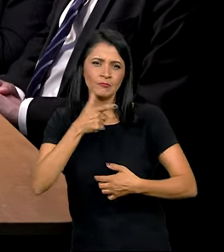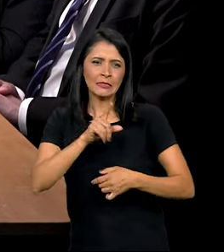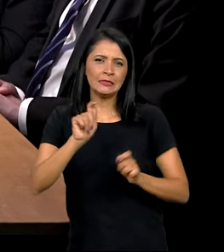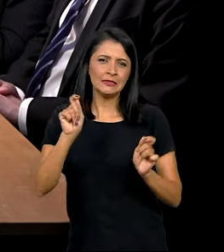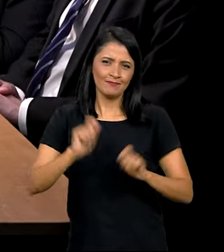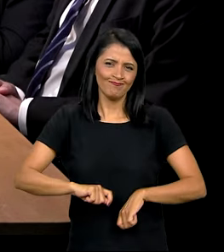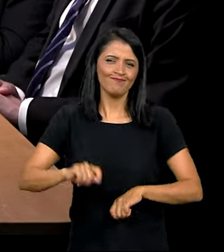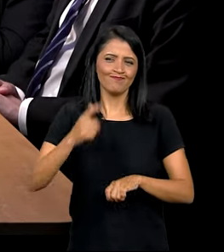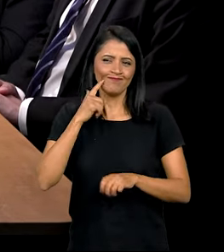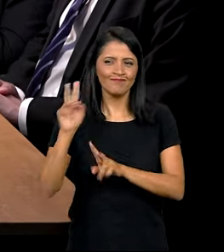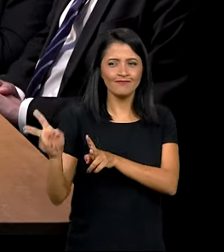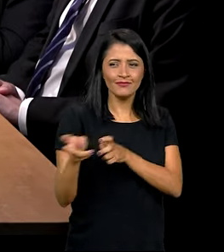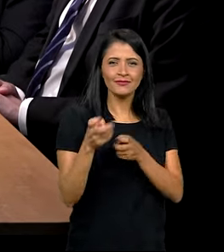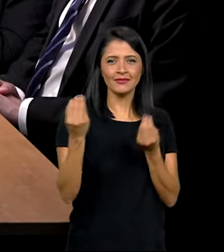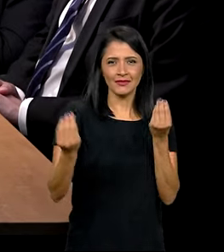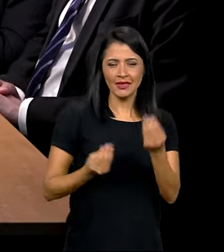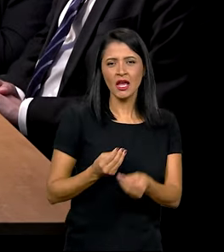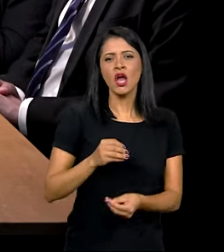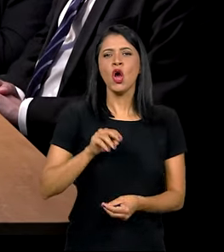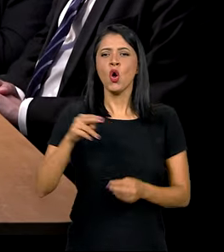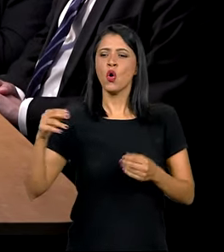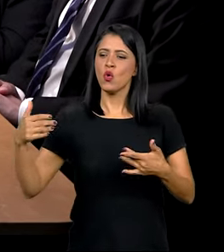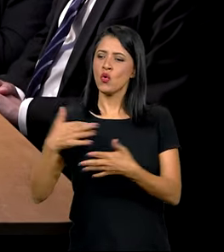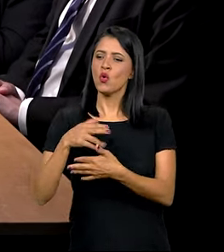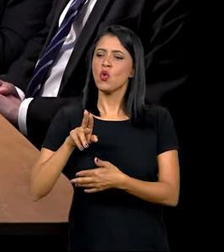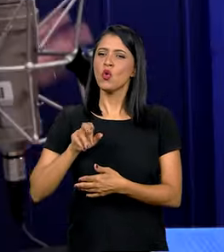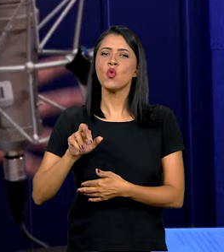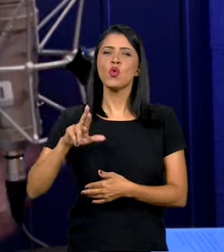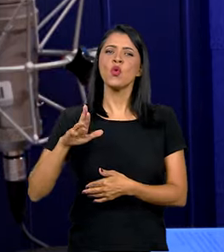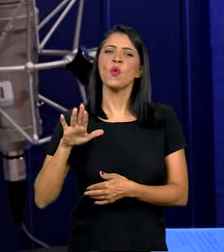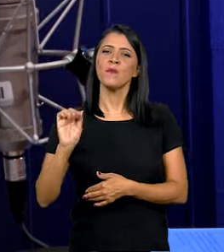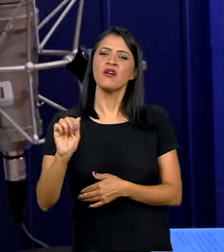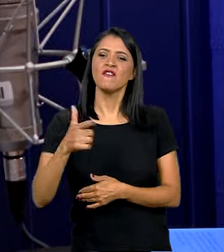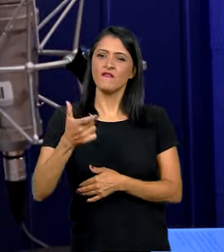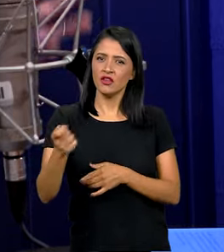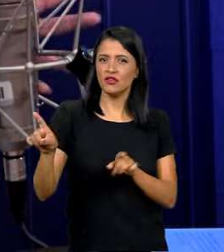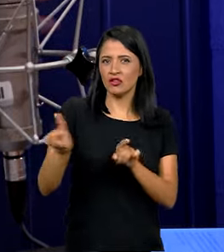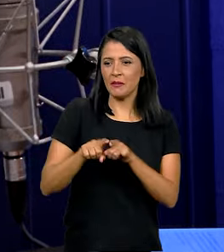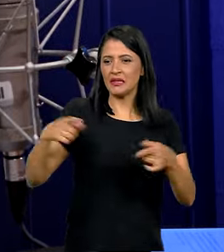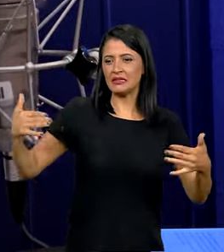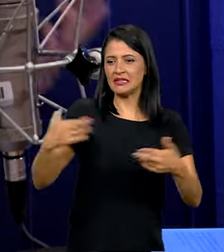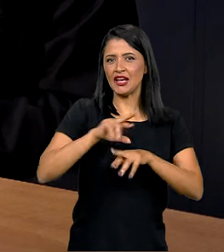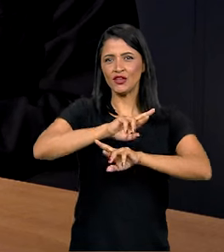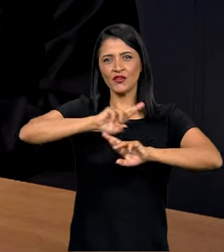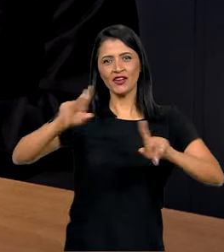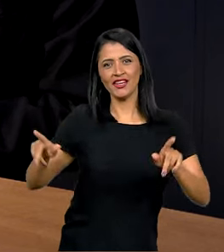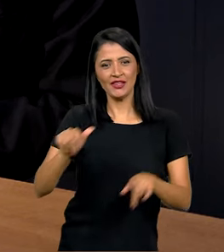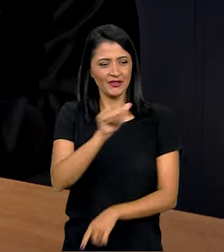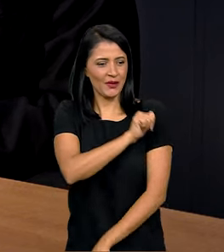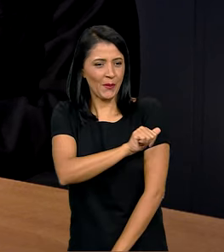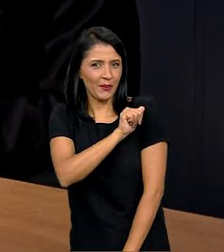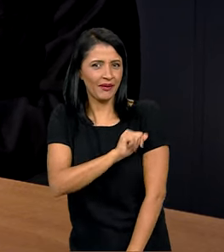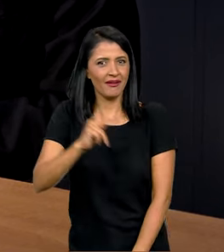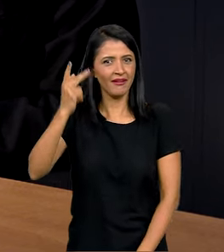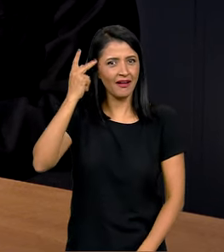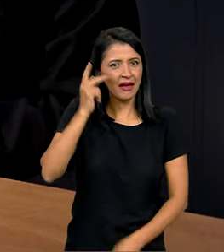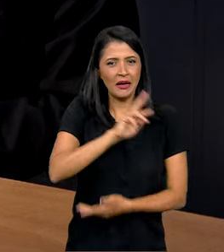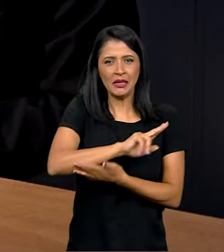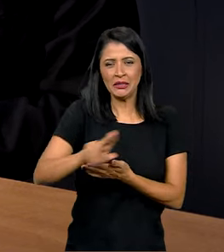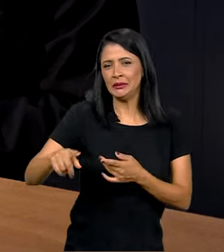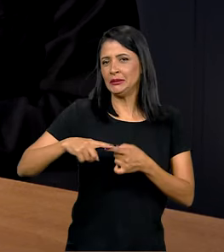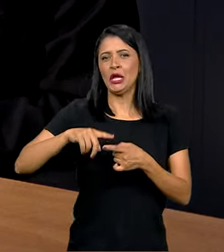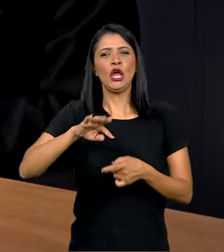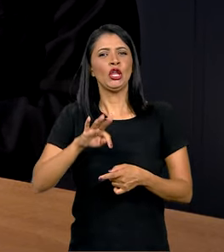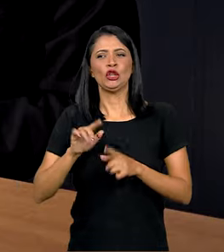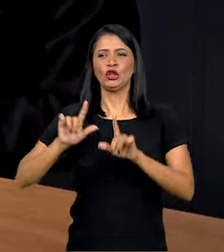pele literalmente né Urban 20 tem cidades tão distintas quanto as nossas duas metrópoles São Paulo Rio Jacarta Sidney Tókio